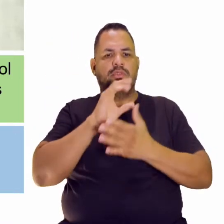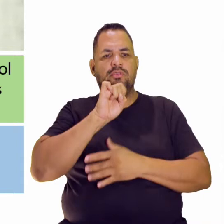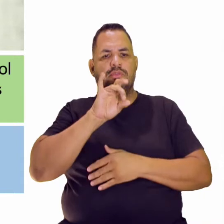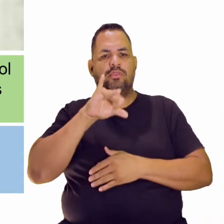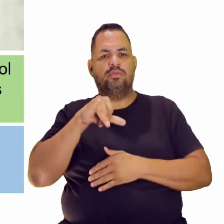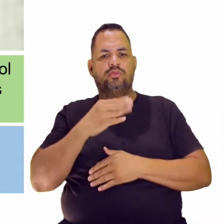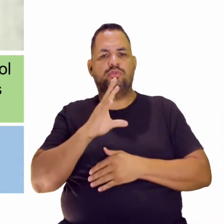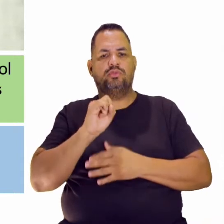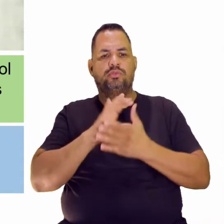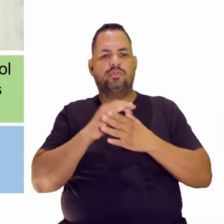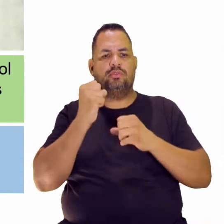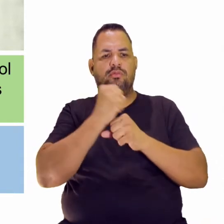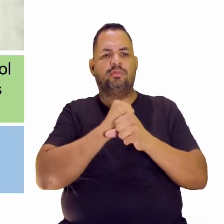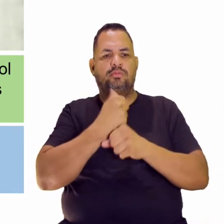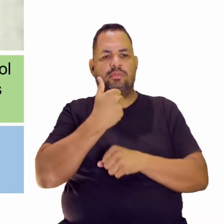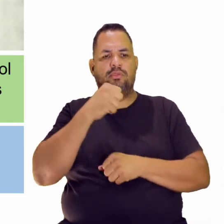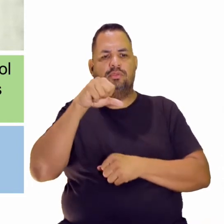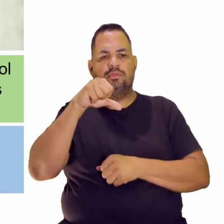de